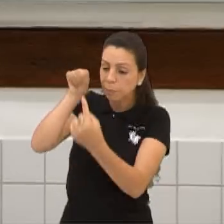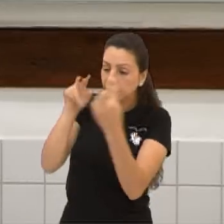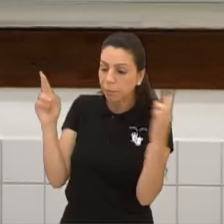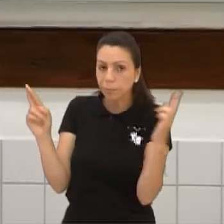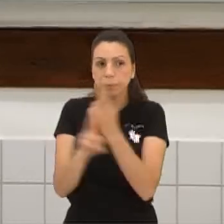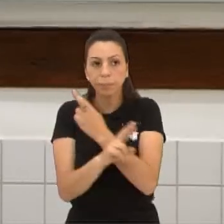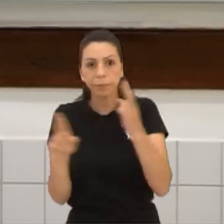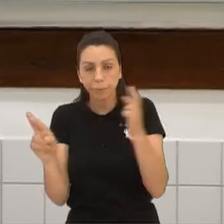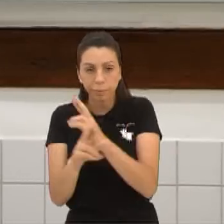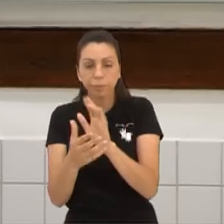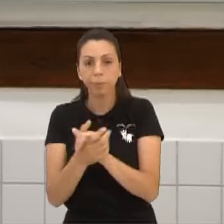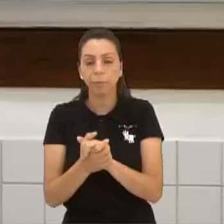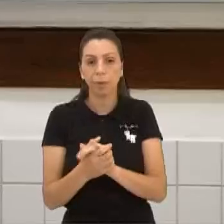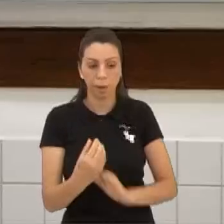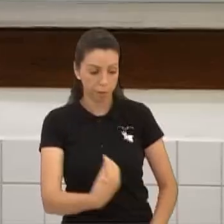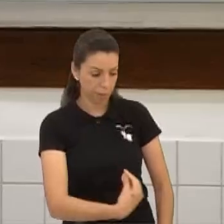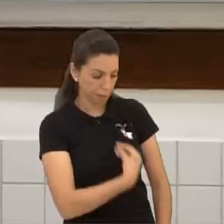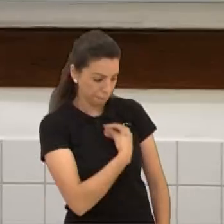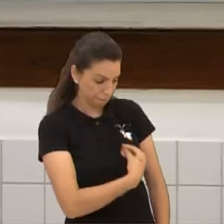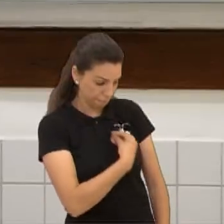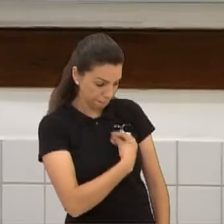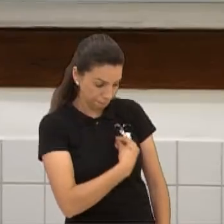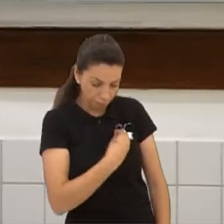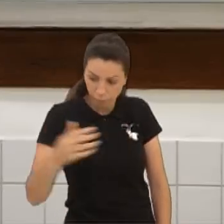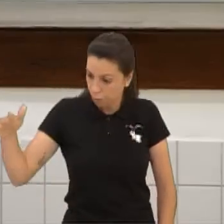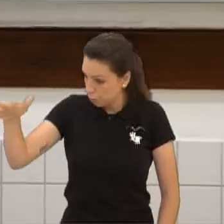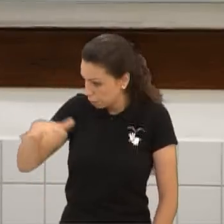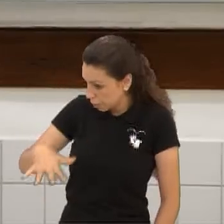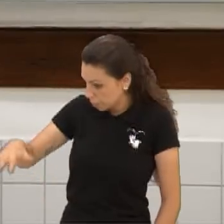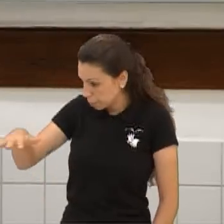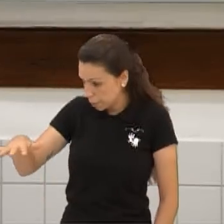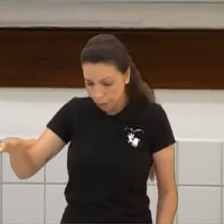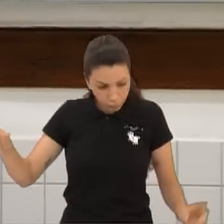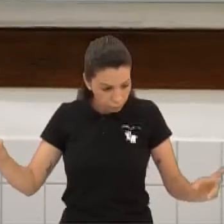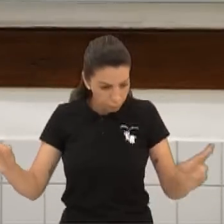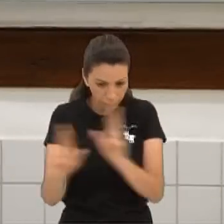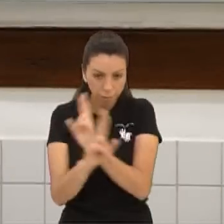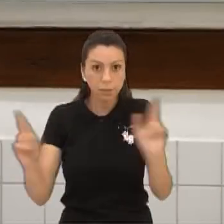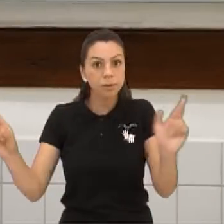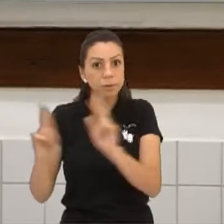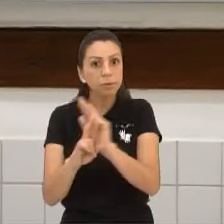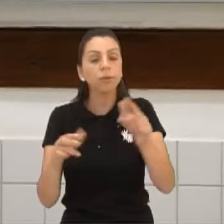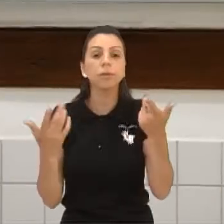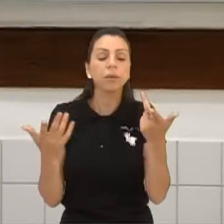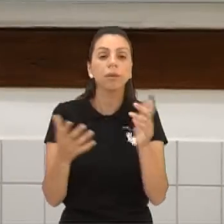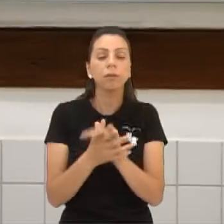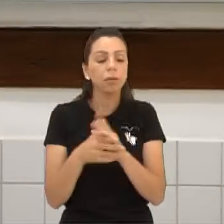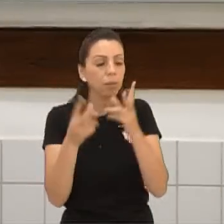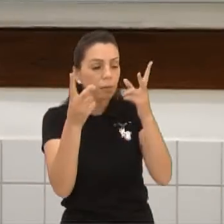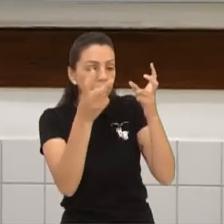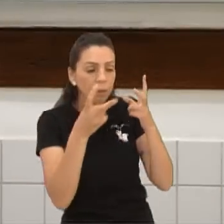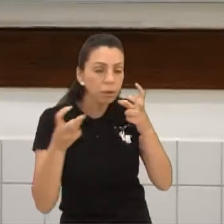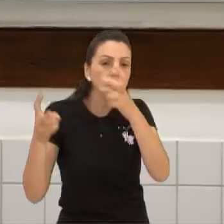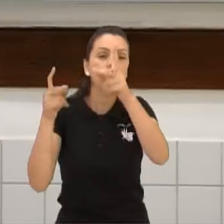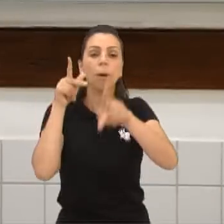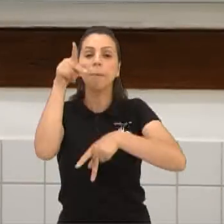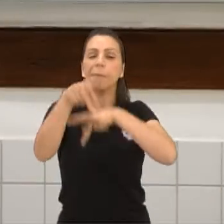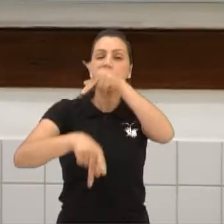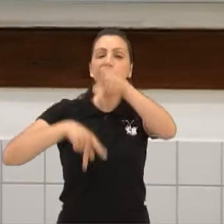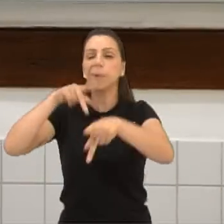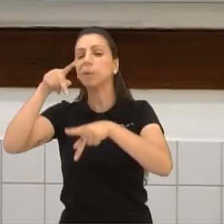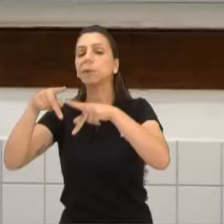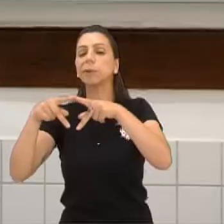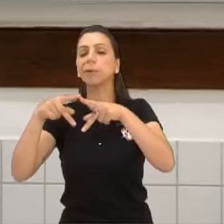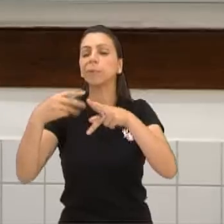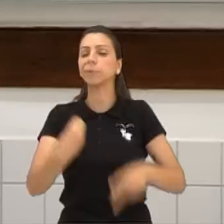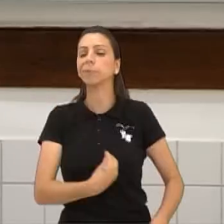que existe entre os seres vivos e o ambiente. Estudar ecologia é você observar as populações, as espécies e entender como é